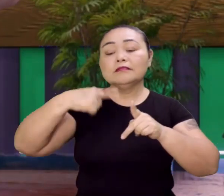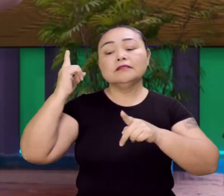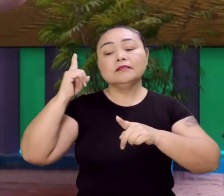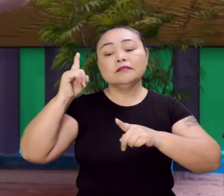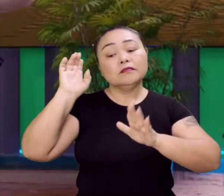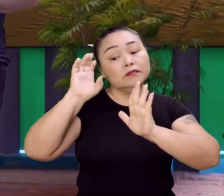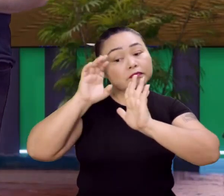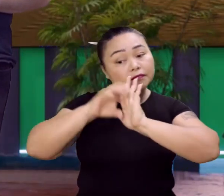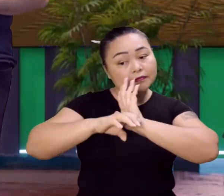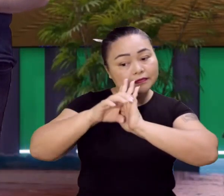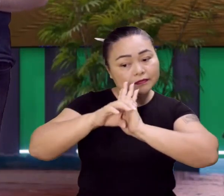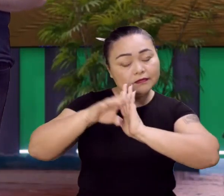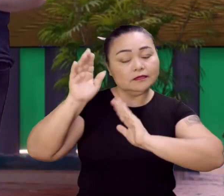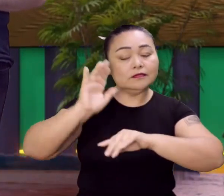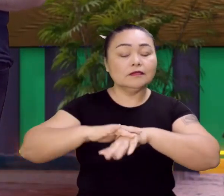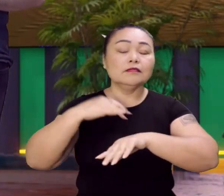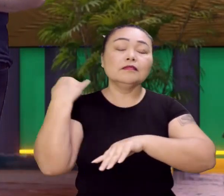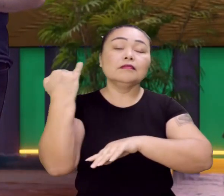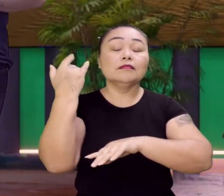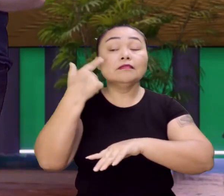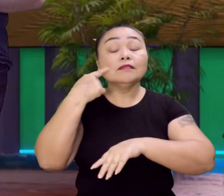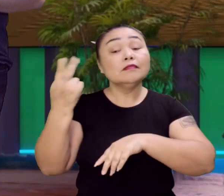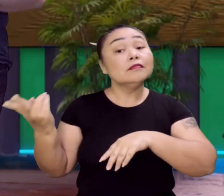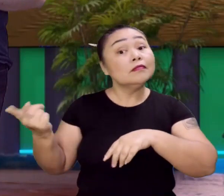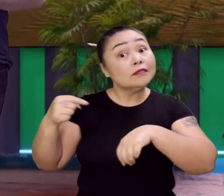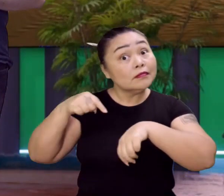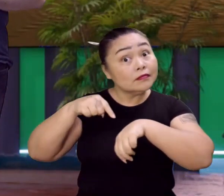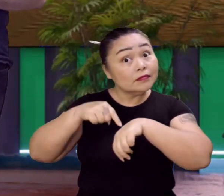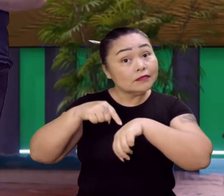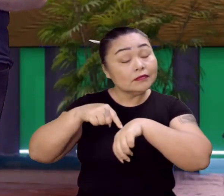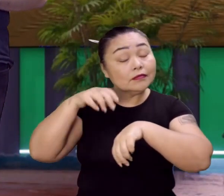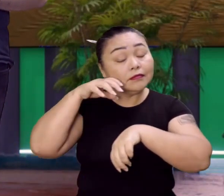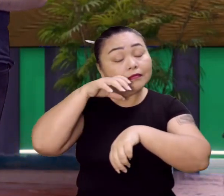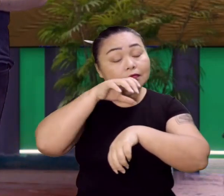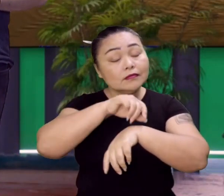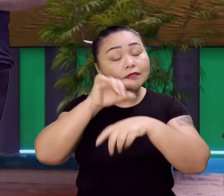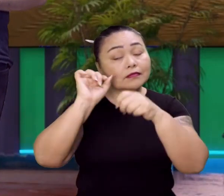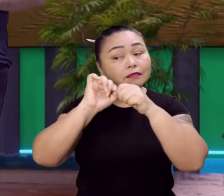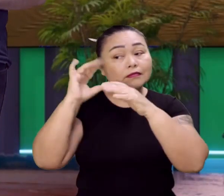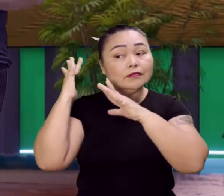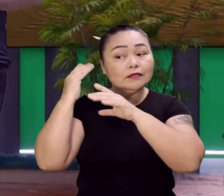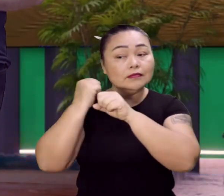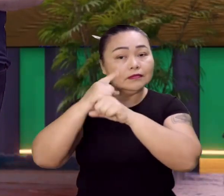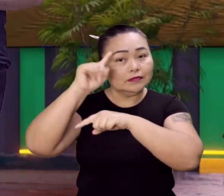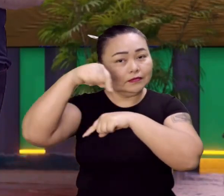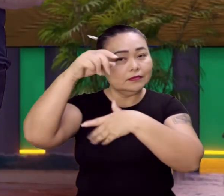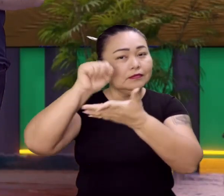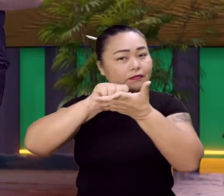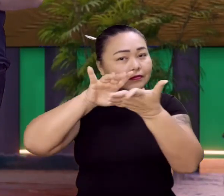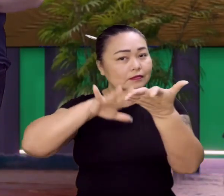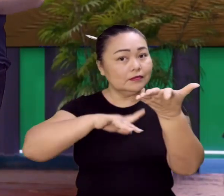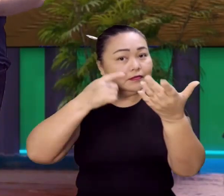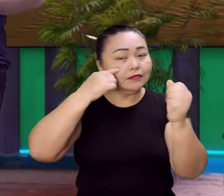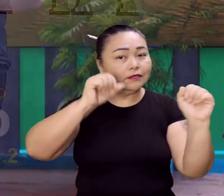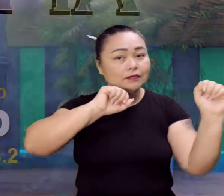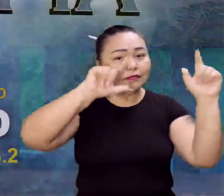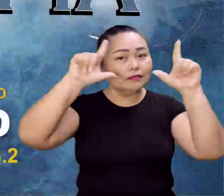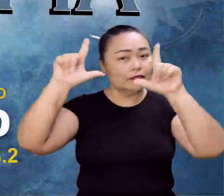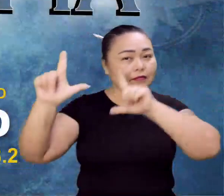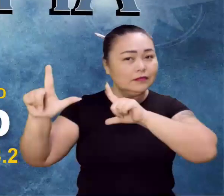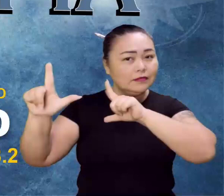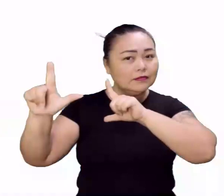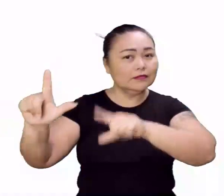conceitos. E agora a gente voltou aqui rapidão, né, professor? É isso aí. Para fazer a revisão, porque daqui a pouco tem atividade. Então, de olho na tela, vamos